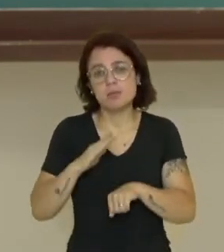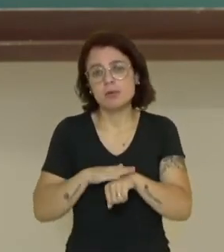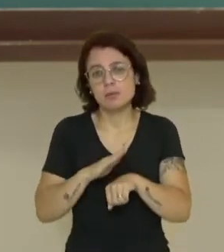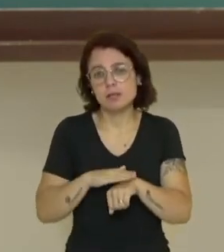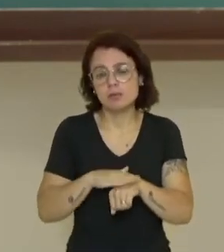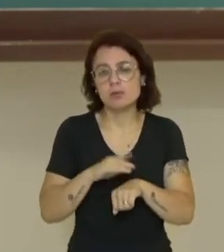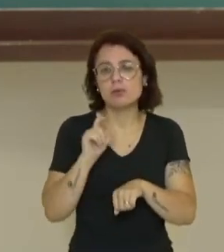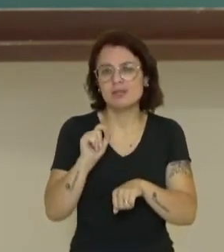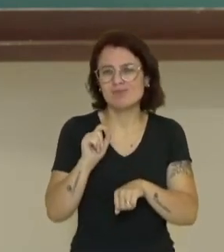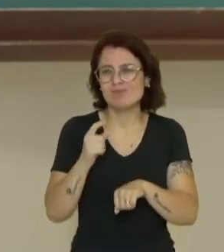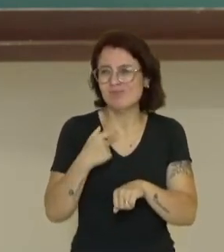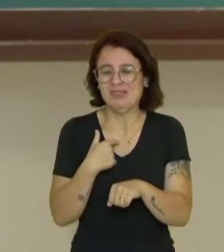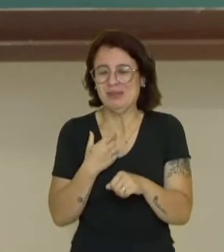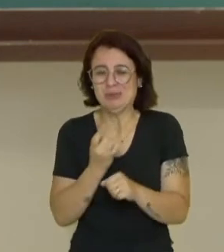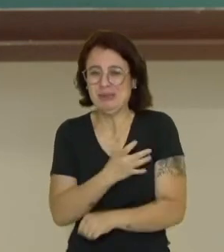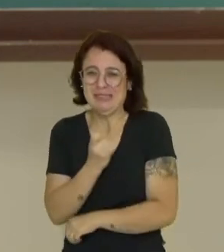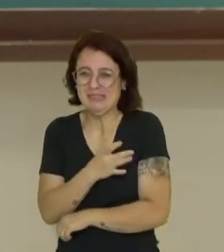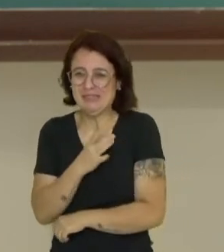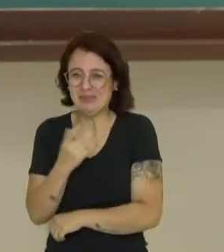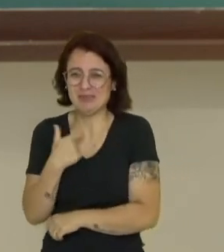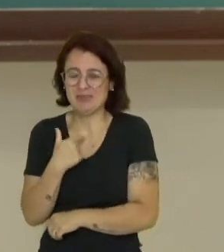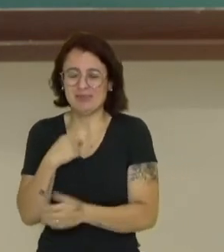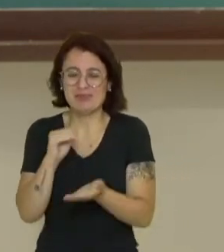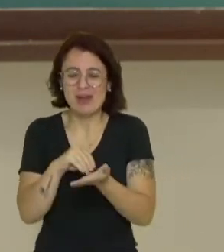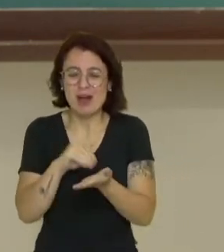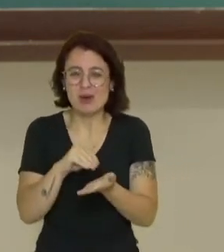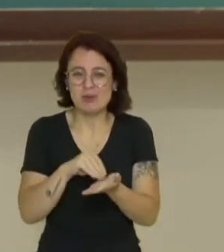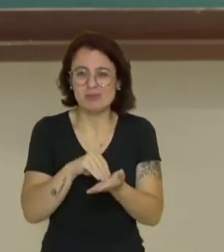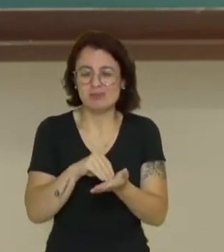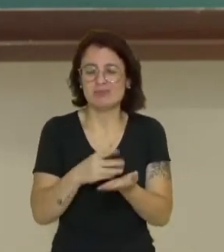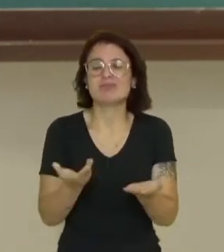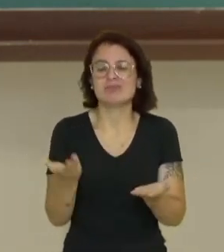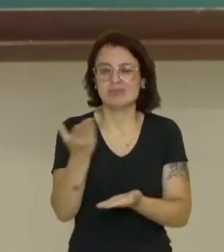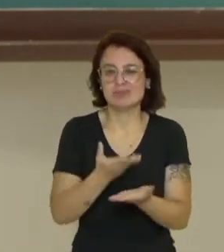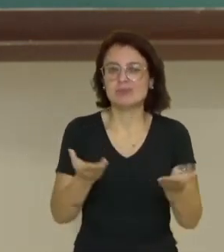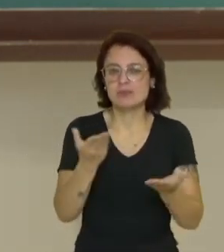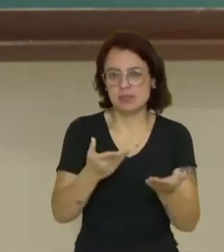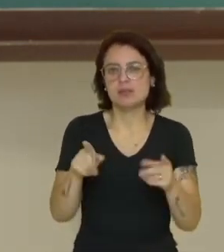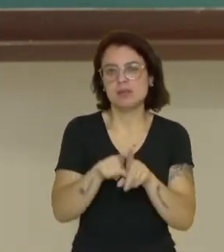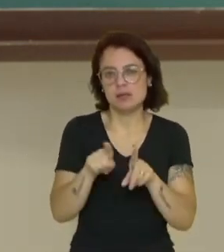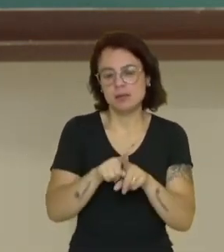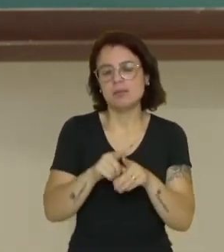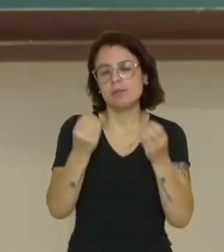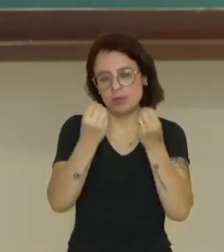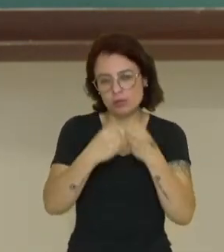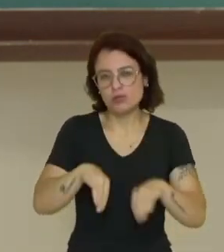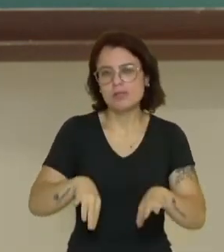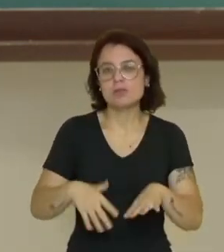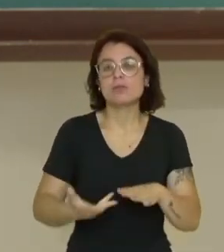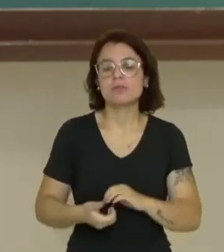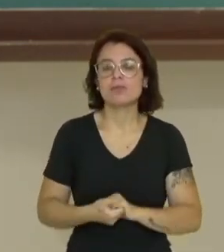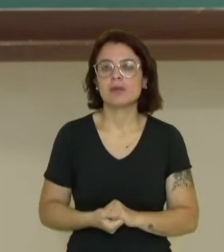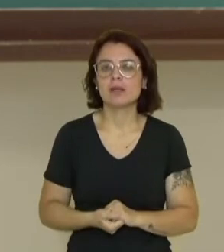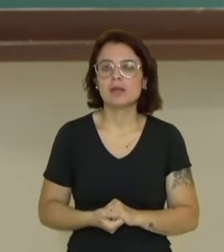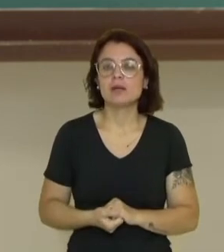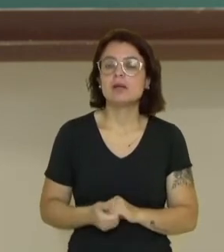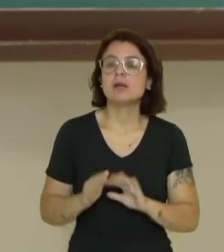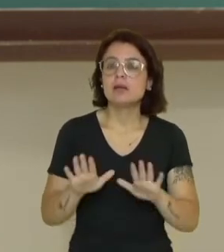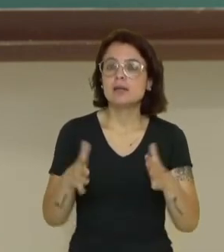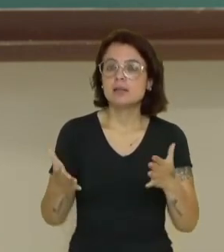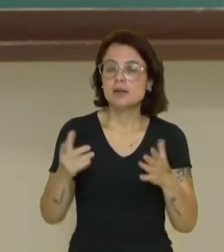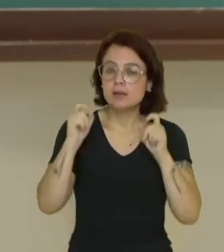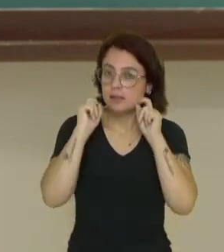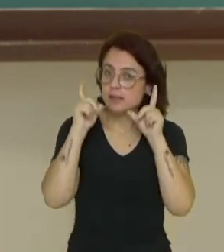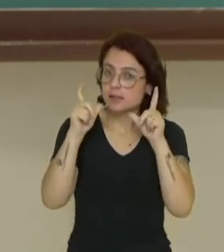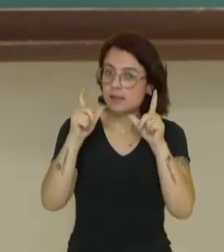sou covarde demais, me falta, sou medrosa demais, isso também me prejudica. Então, a atenção para